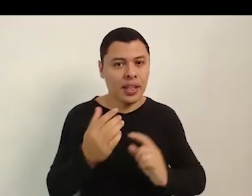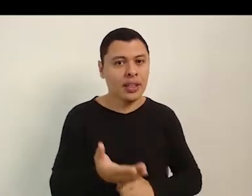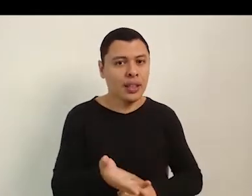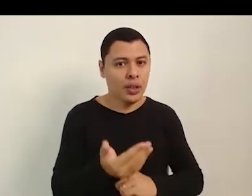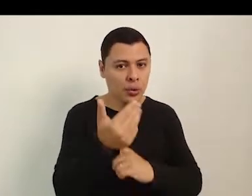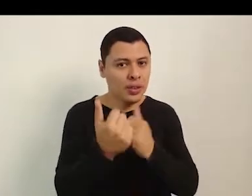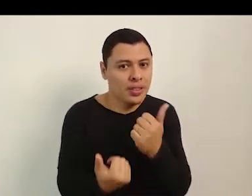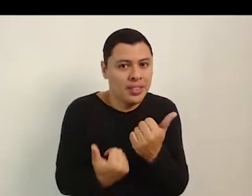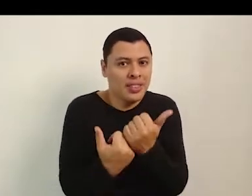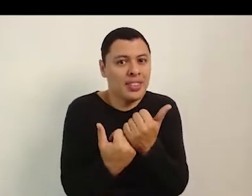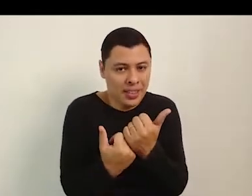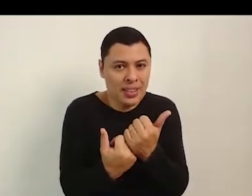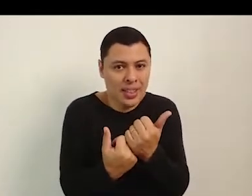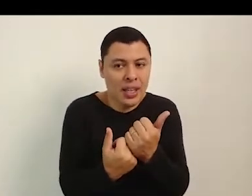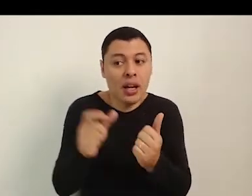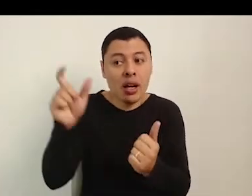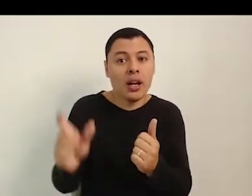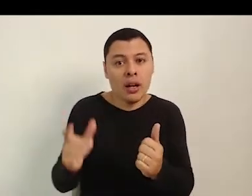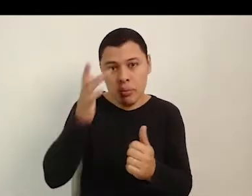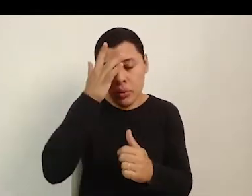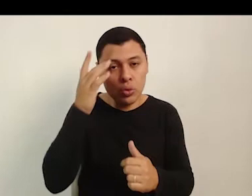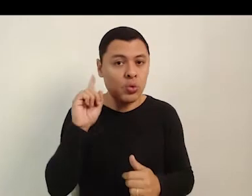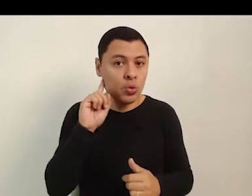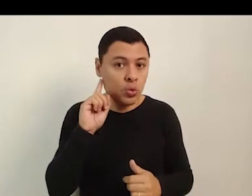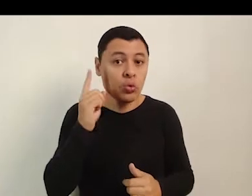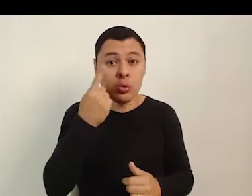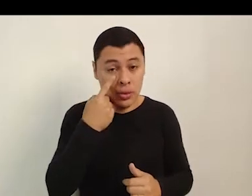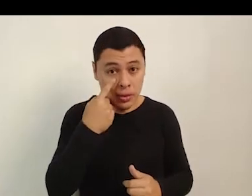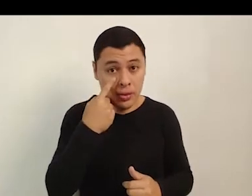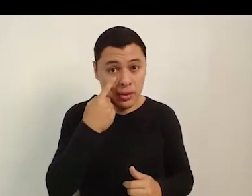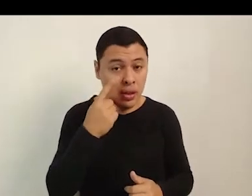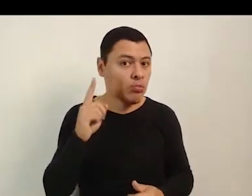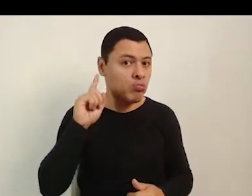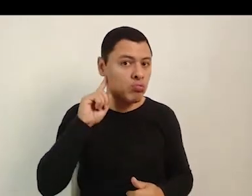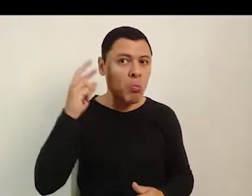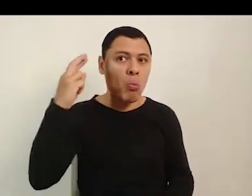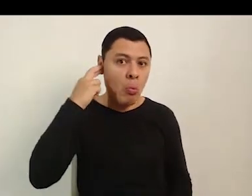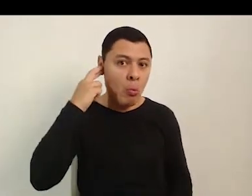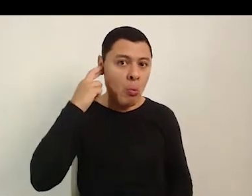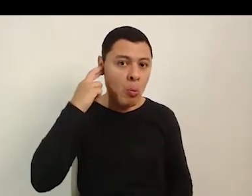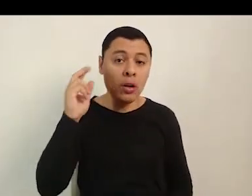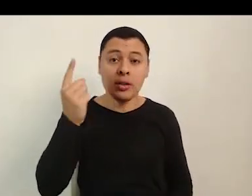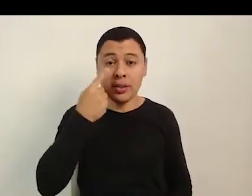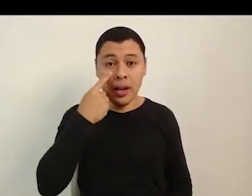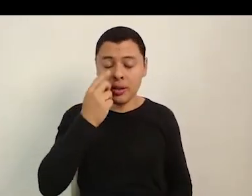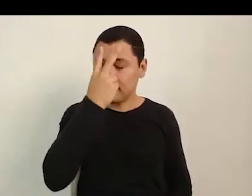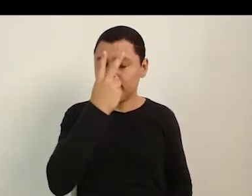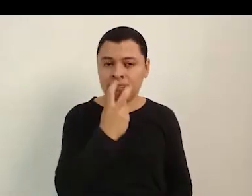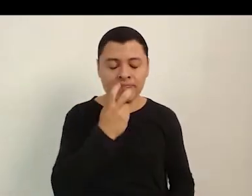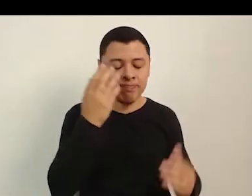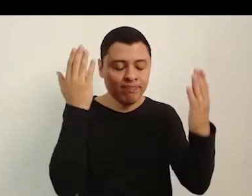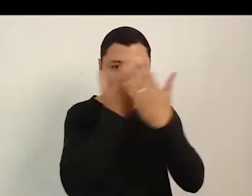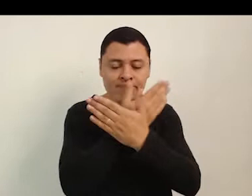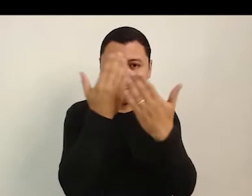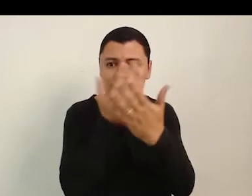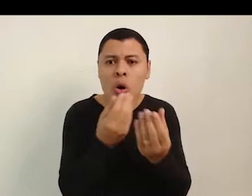assistiva, pensando no surdo cego, ou seja, a pessoa é surda, ela não escuta nada, e a pessoa também é cega, ou seja, não está enxergando nada. Como que